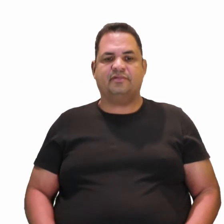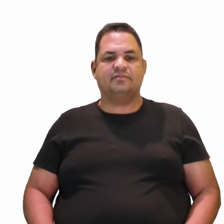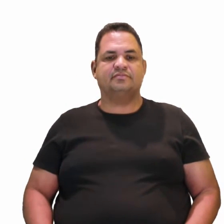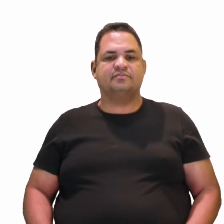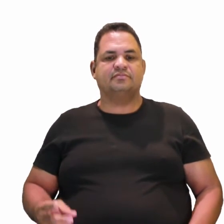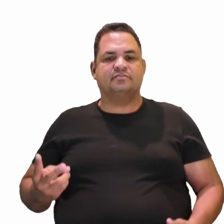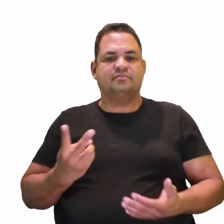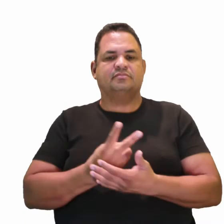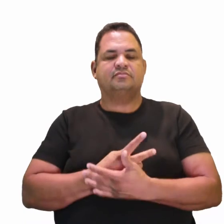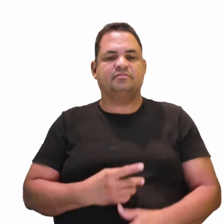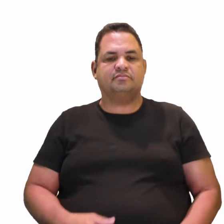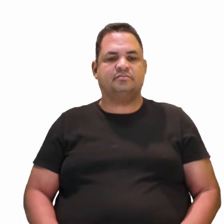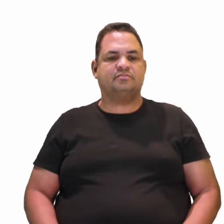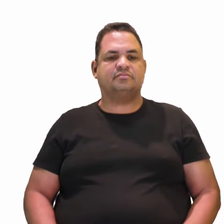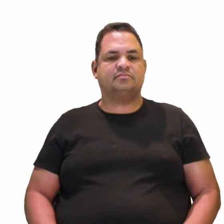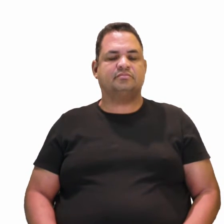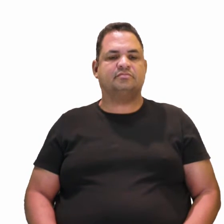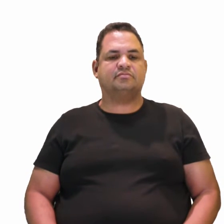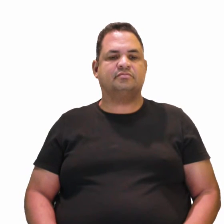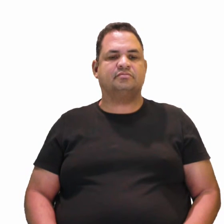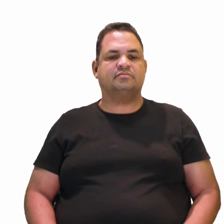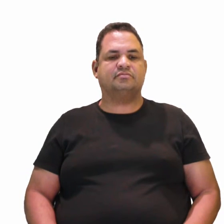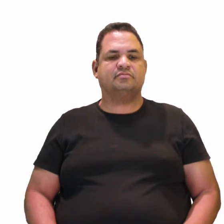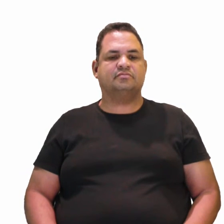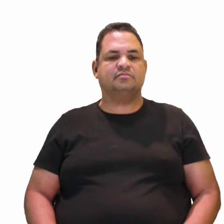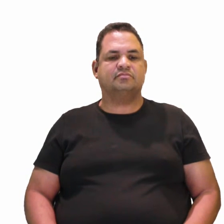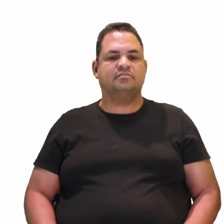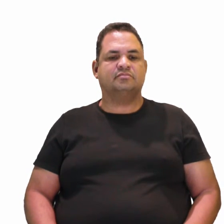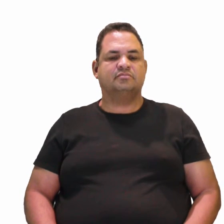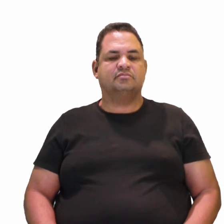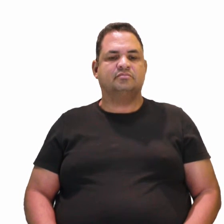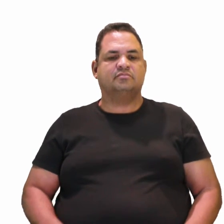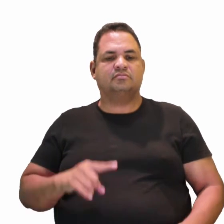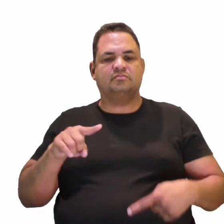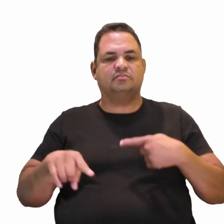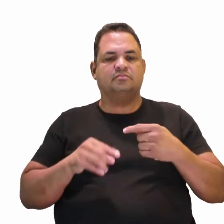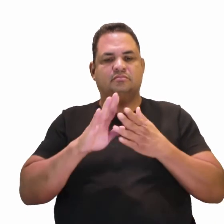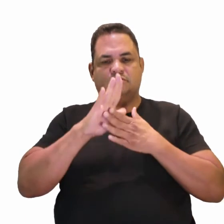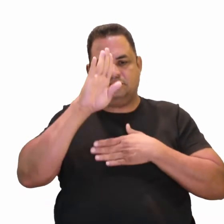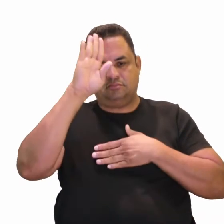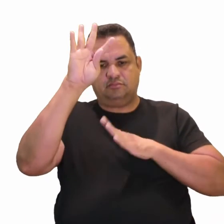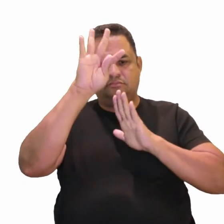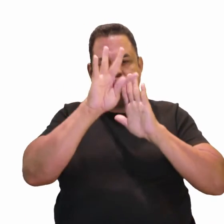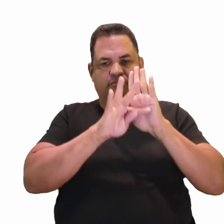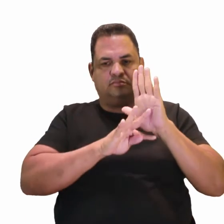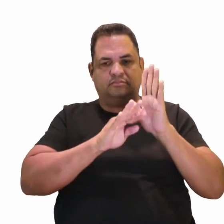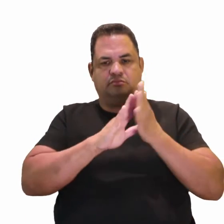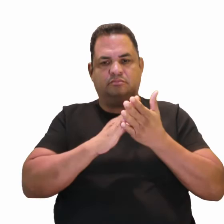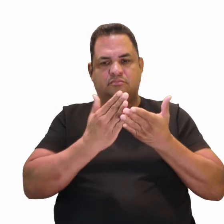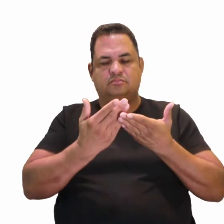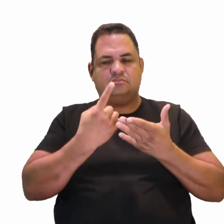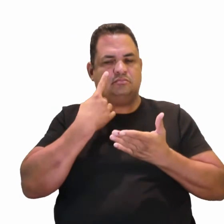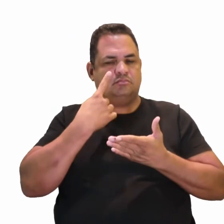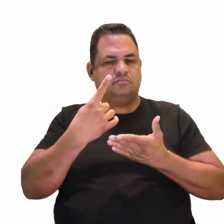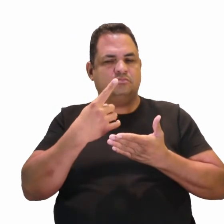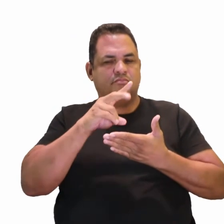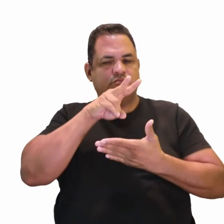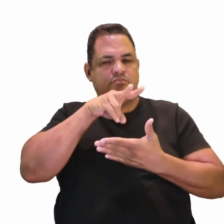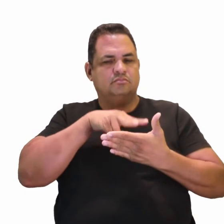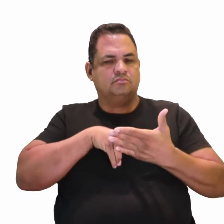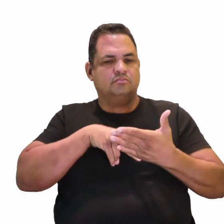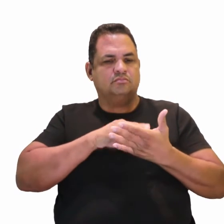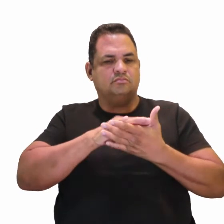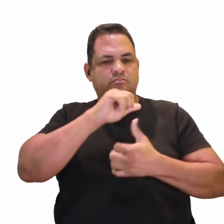F. Não é verdadeiro. 2, o objetivo principal do texto é persuadir